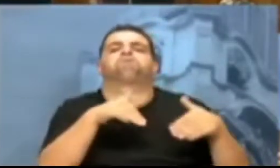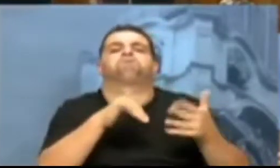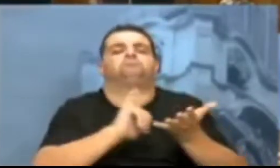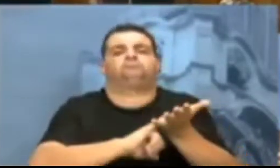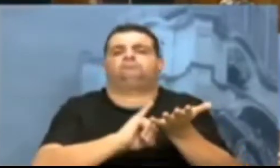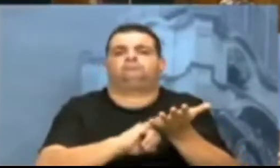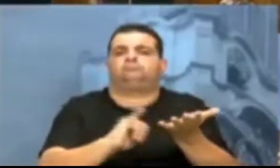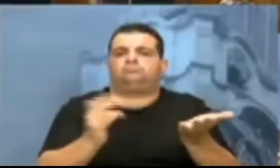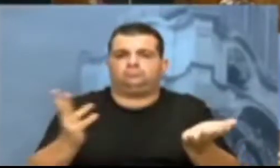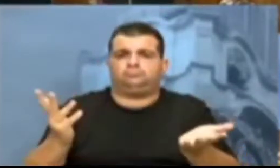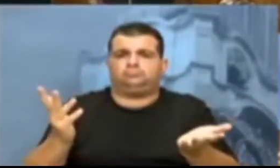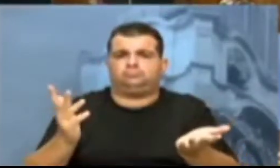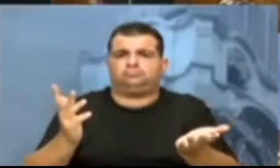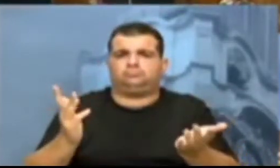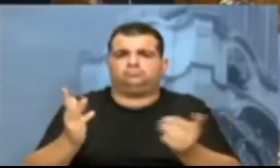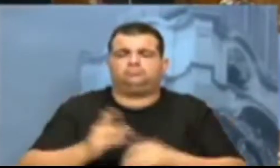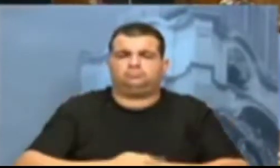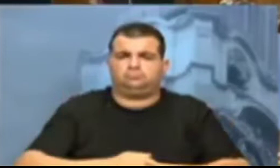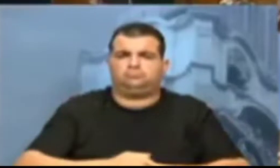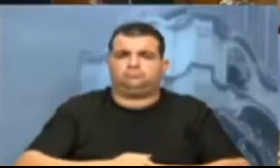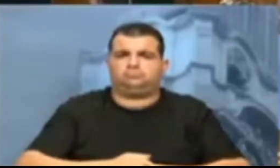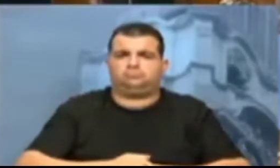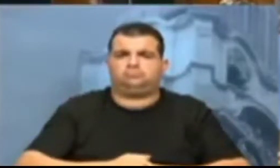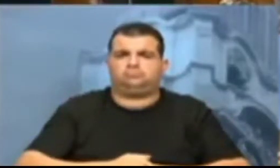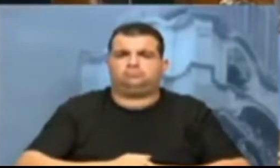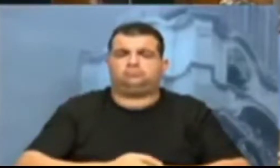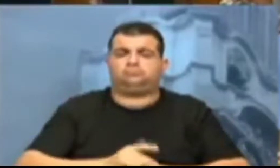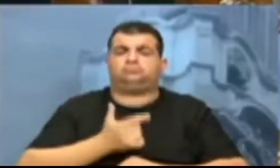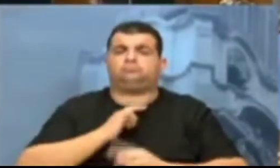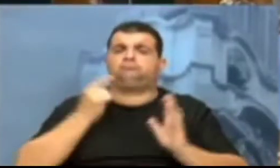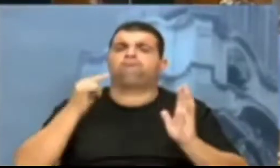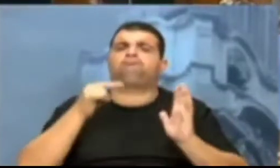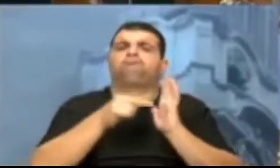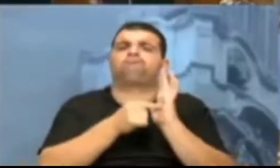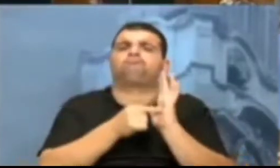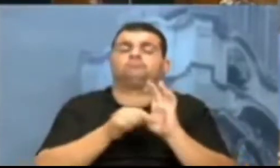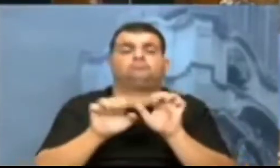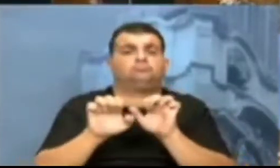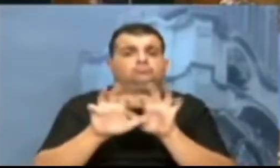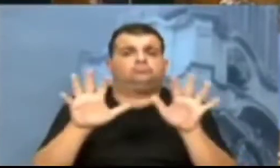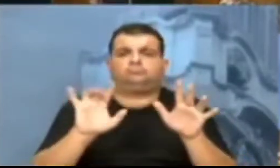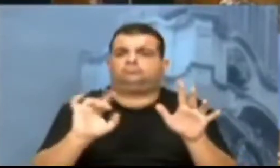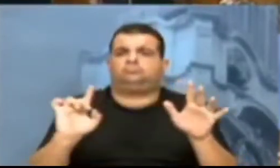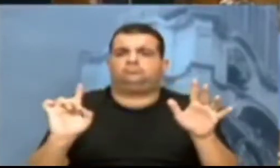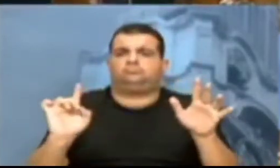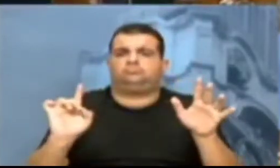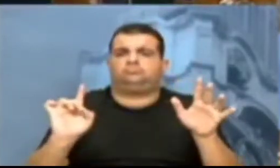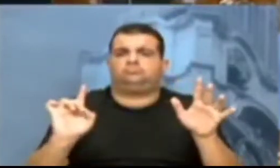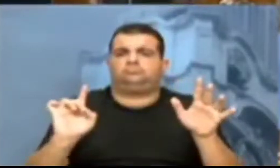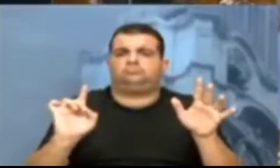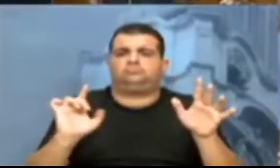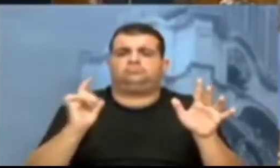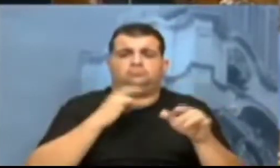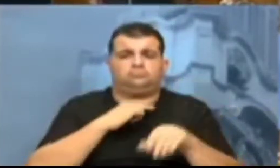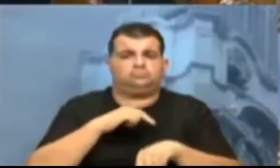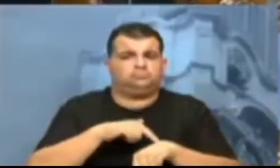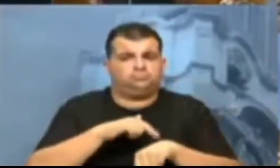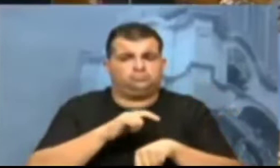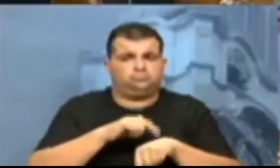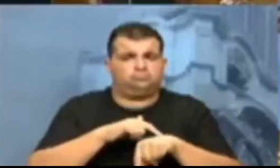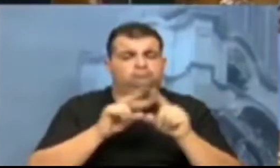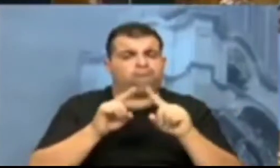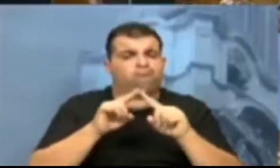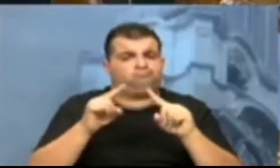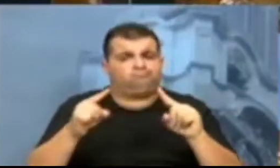impostos para um objetivo não claro, num período em que